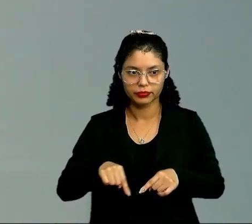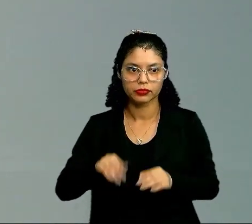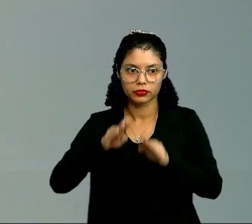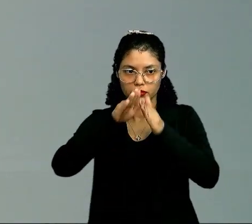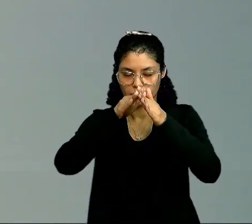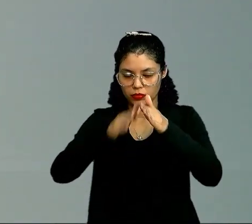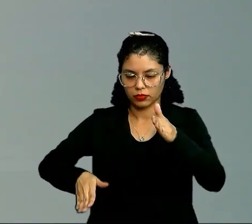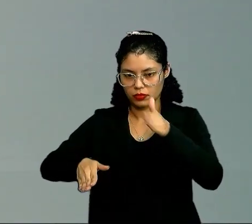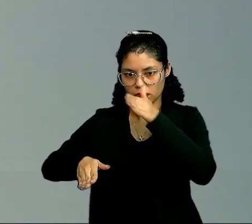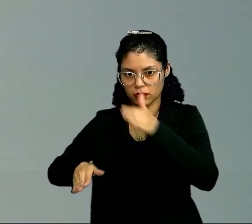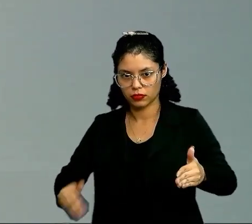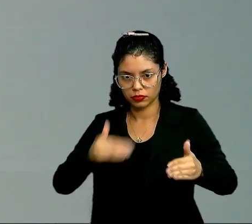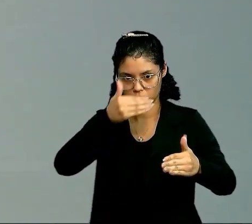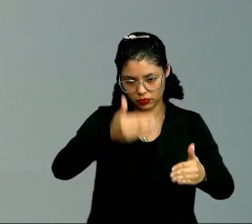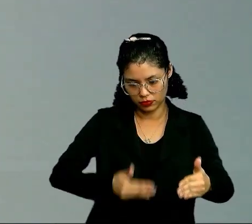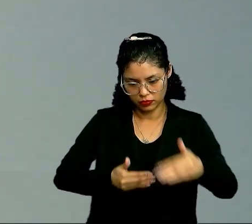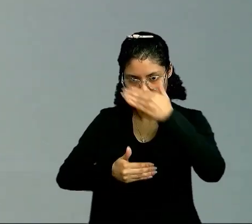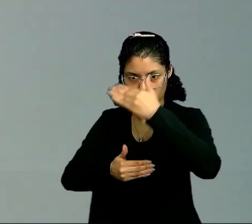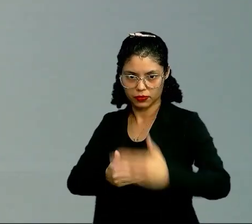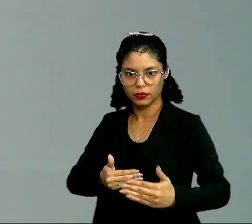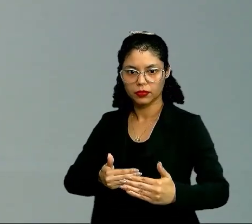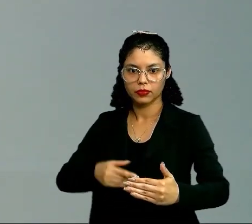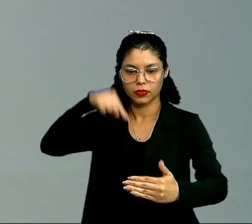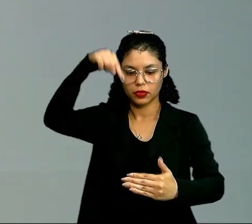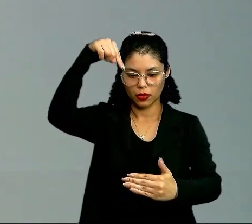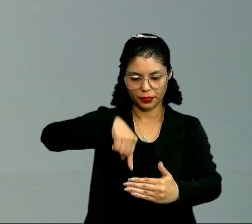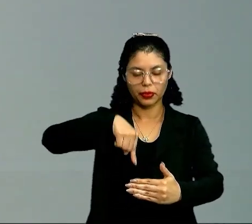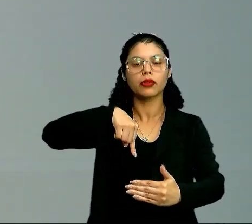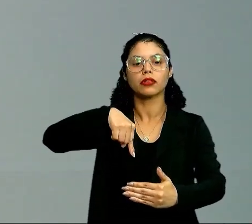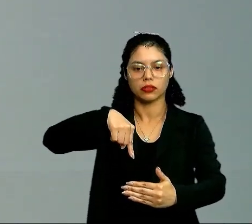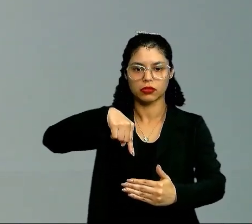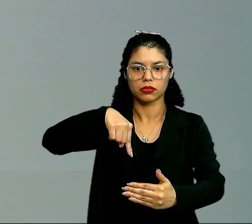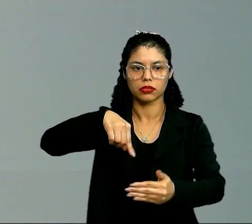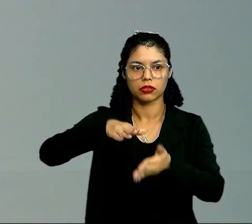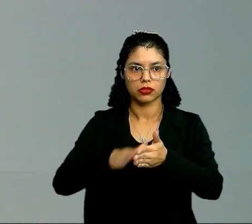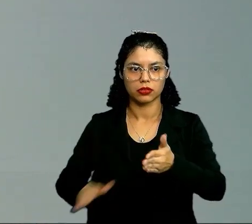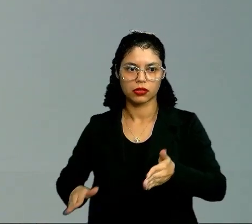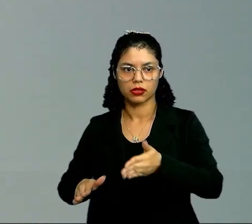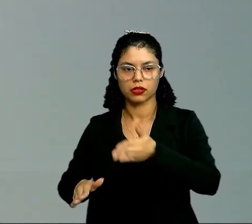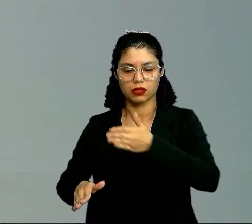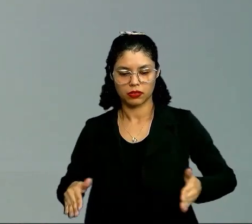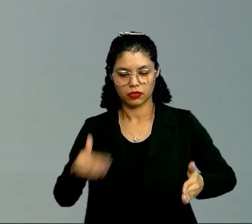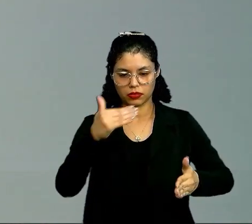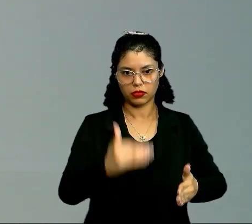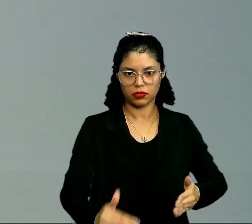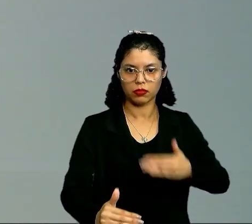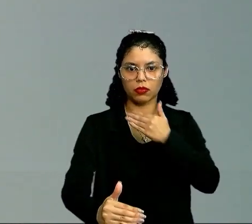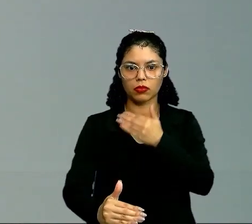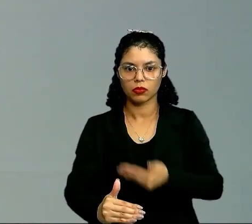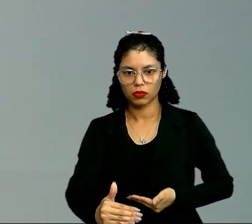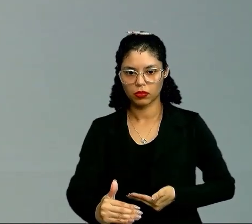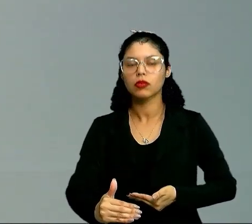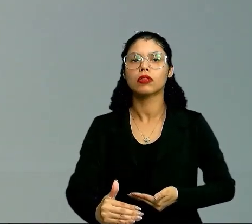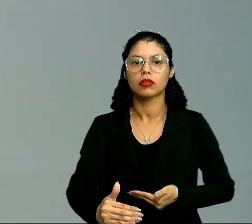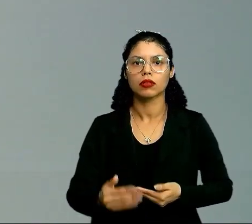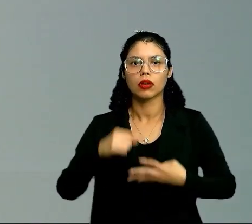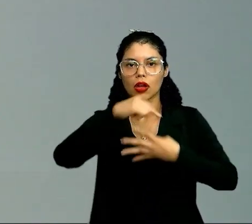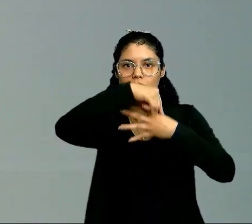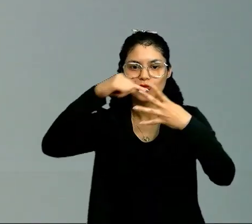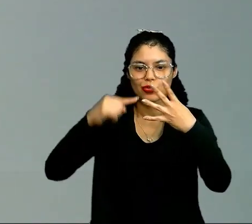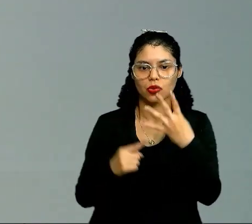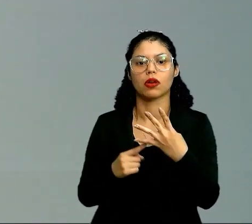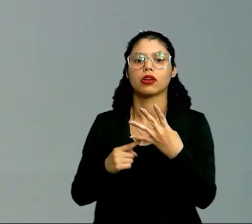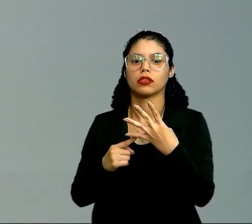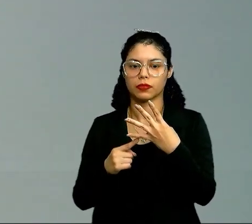faço? O cubo, eu marco ele no centro, corto uma lateral, tá? Corto a